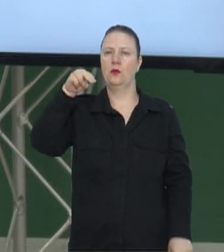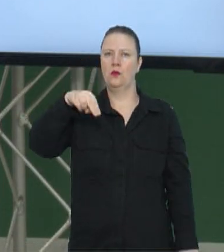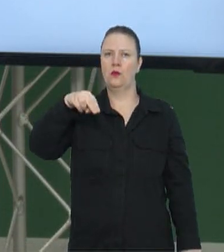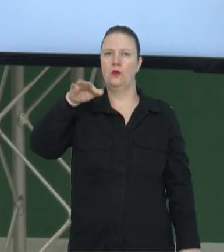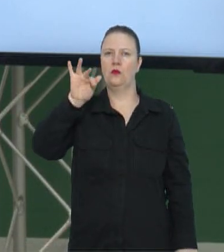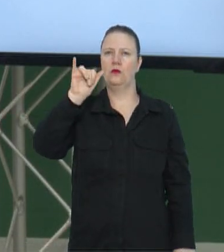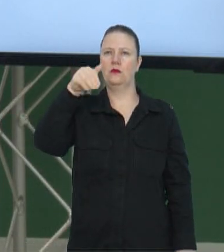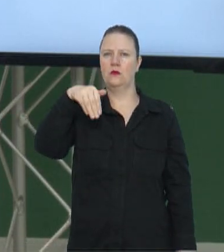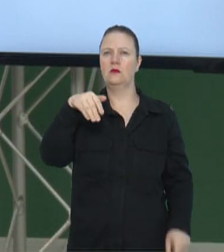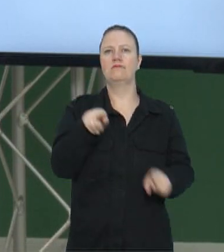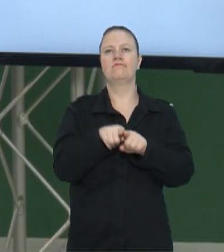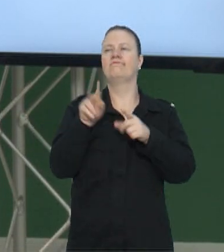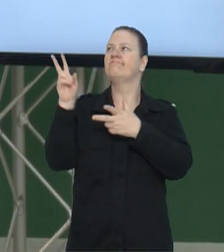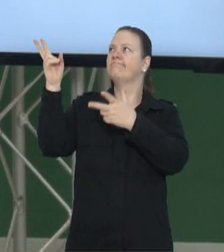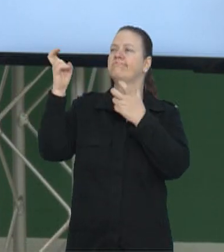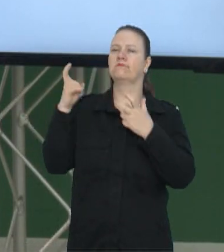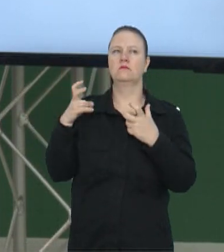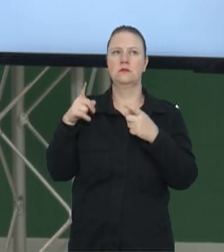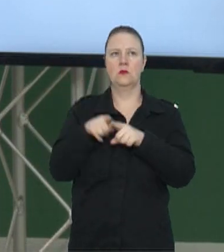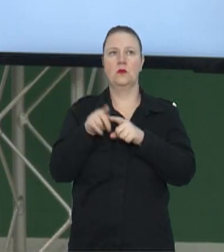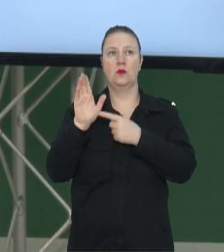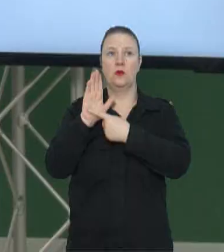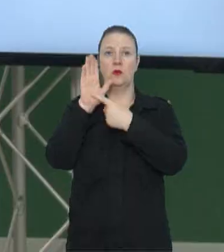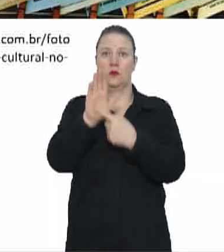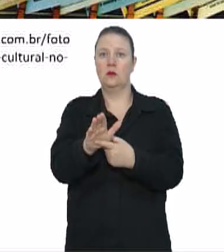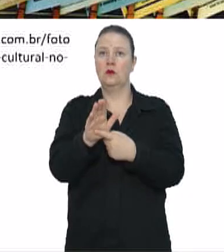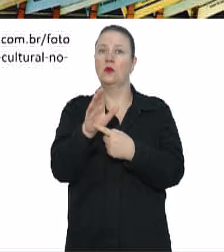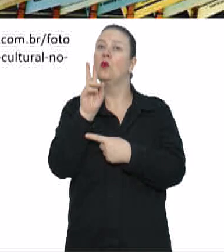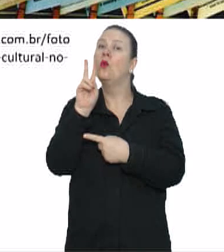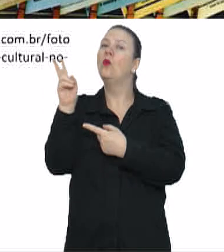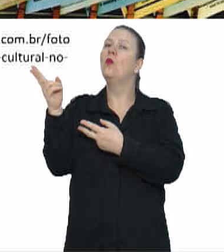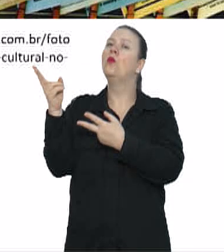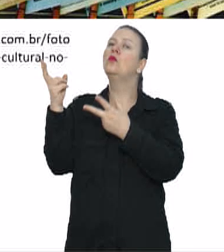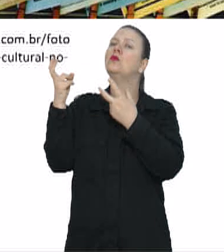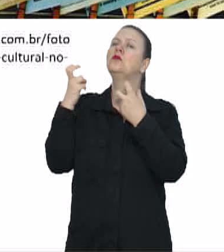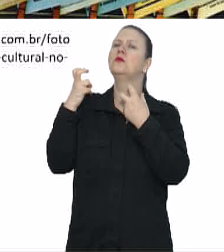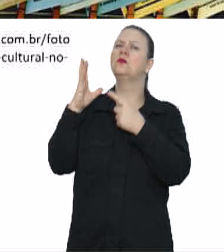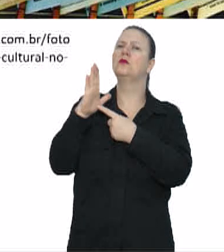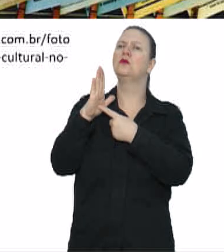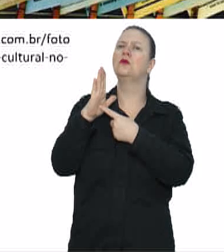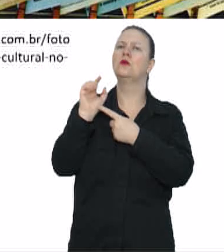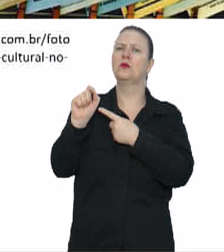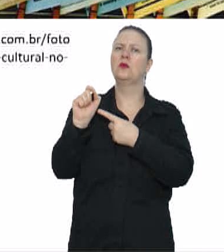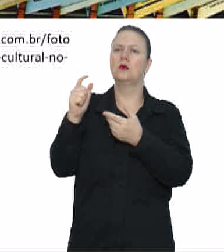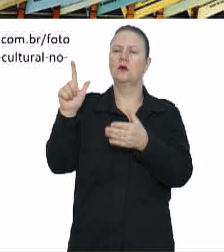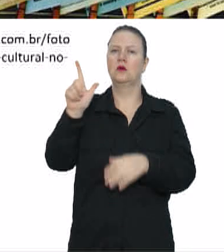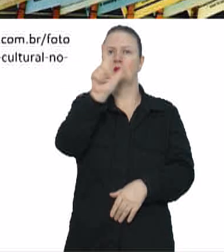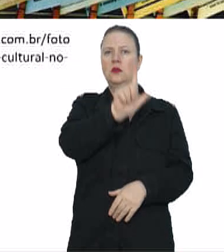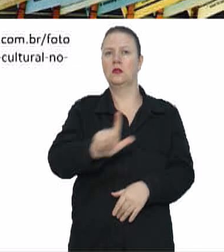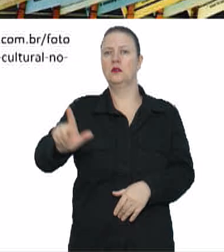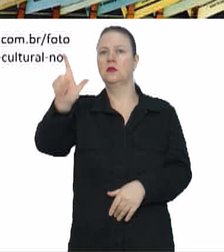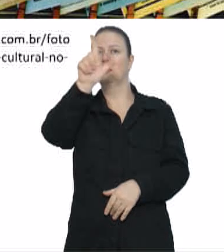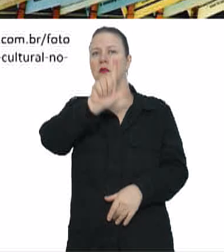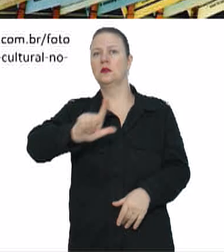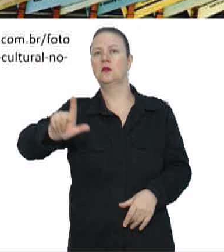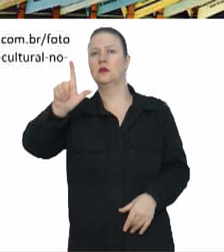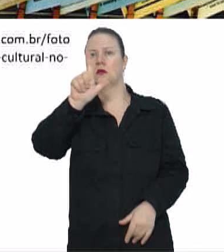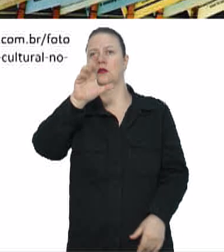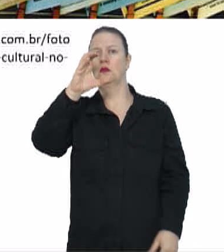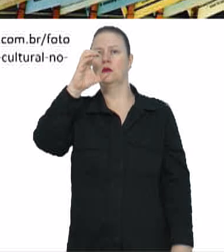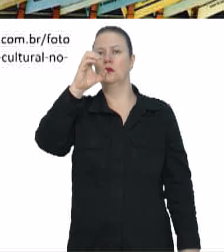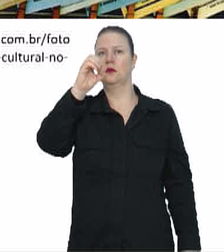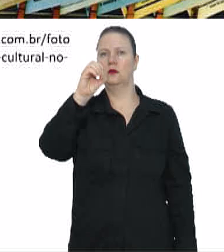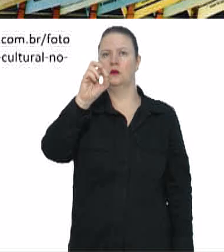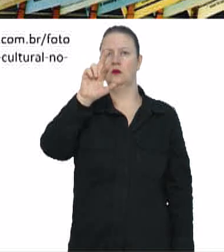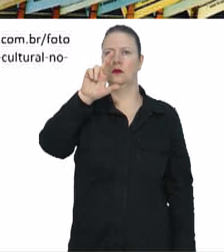da região Nordeste. E a imagem que eu trouxe ali para nós, que reflete isso também, é a literatura de cordel, que até vocês trabalham